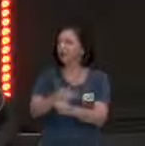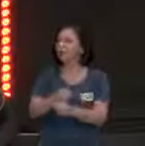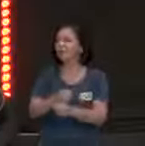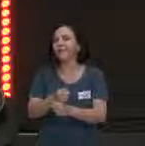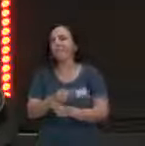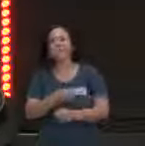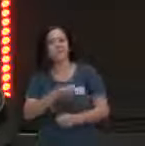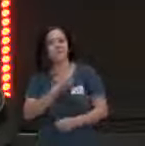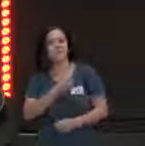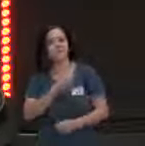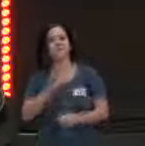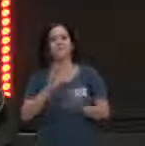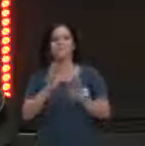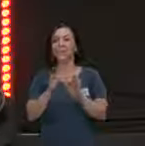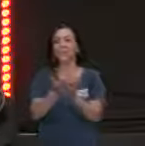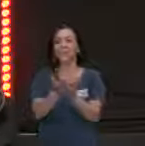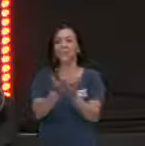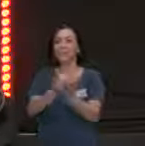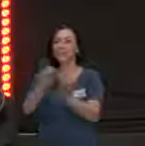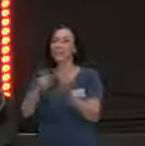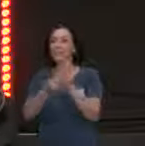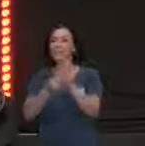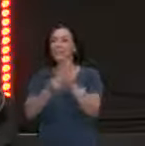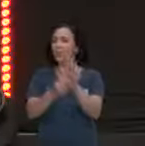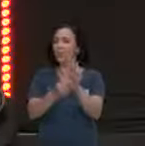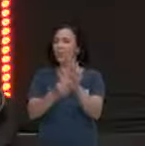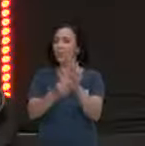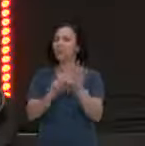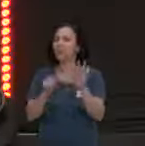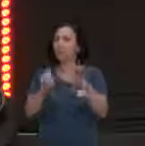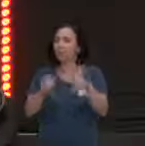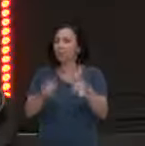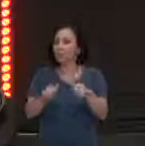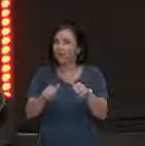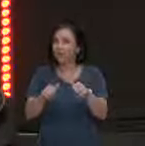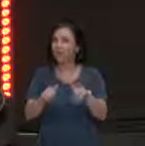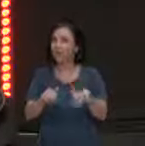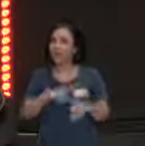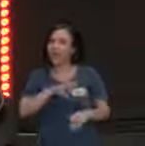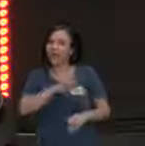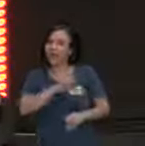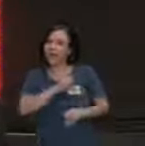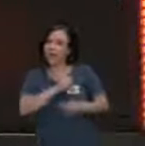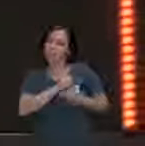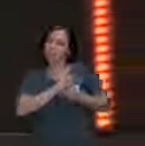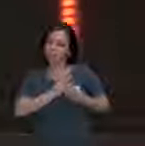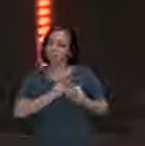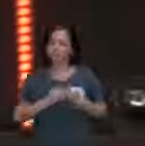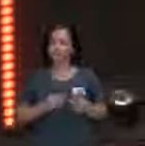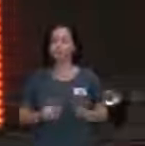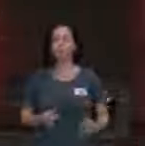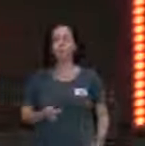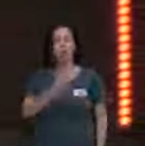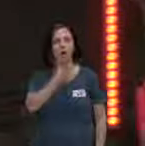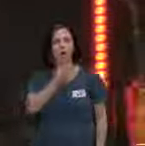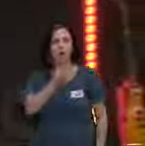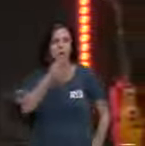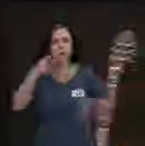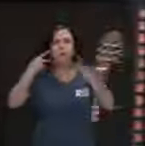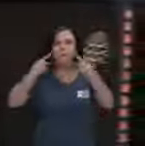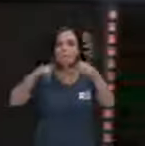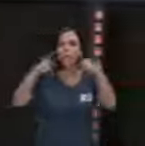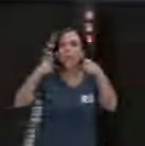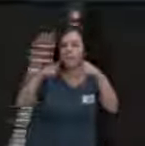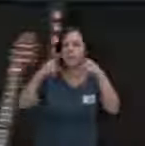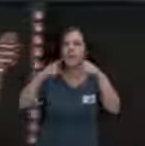Bíblia diz que no final dos tempos o amor de muitos esfriaria o e homens que pregavam